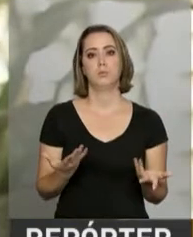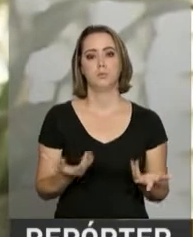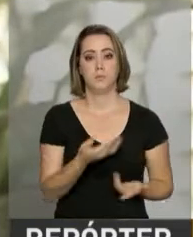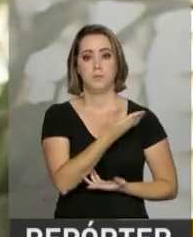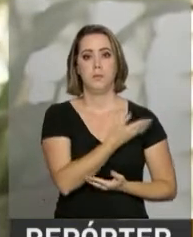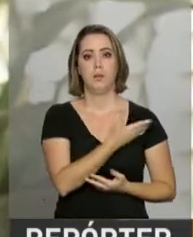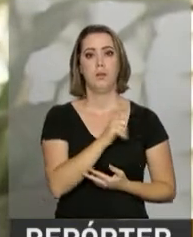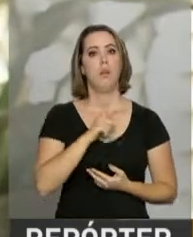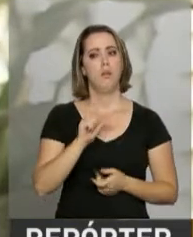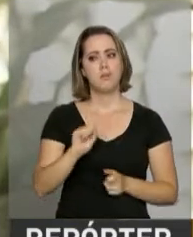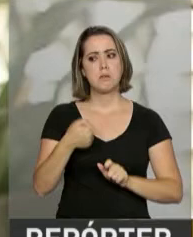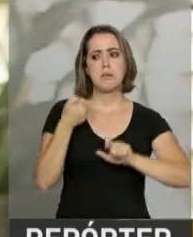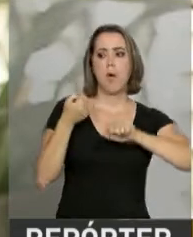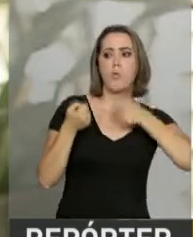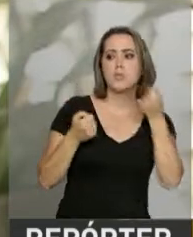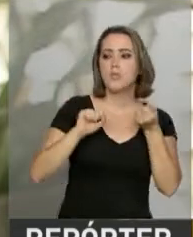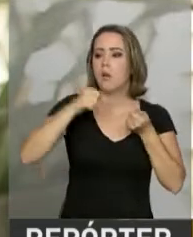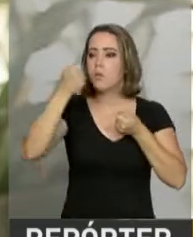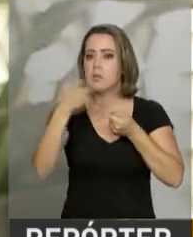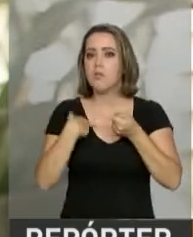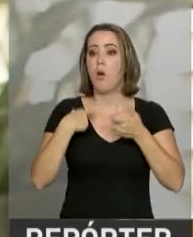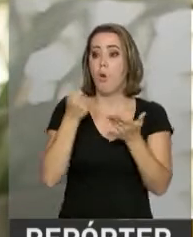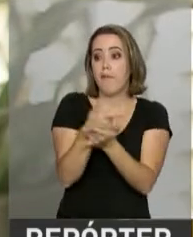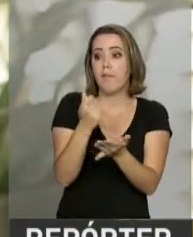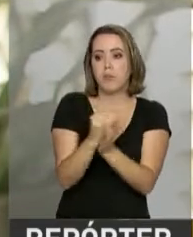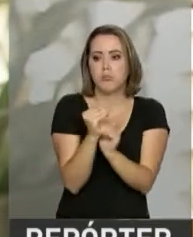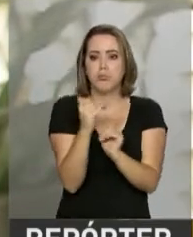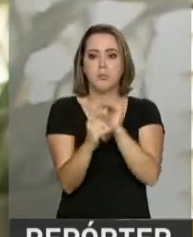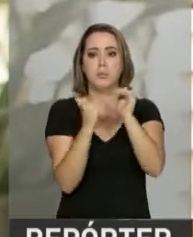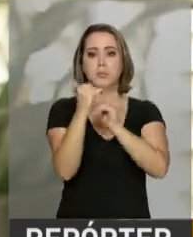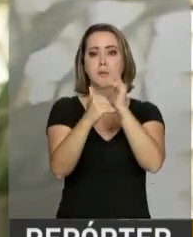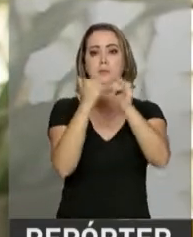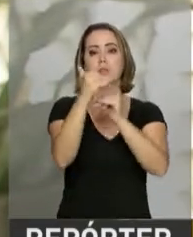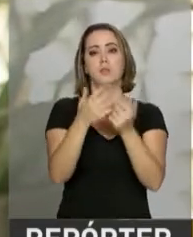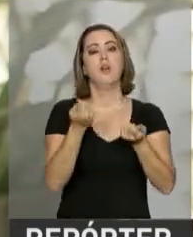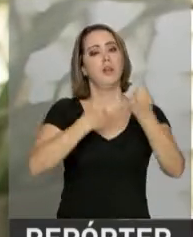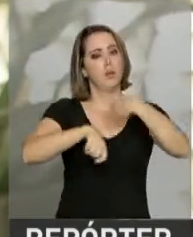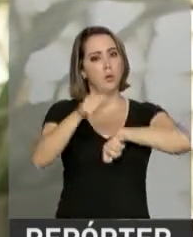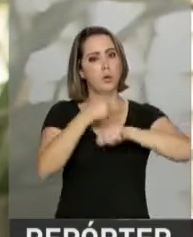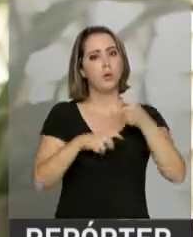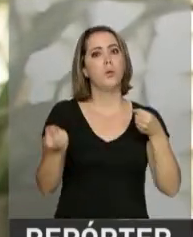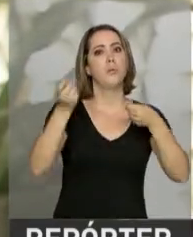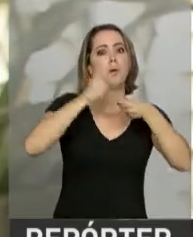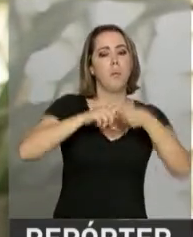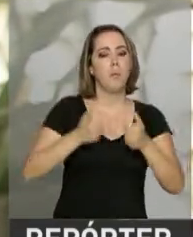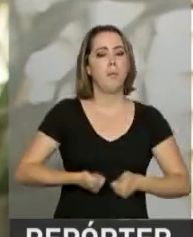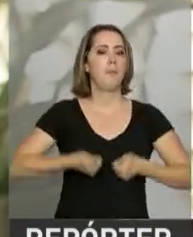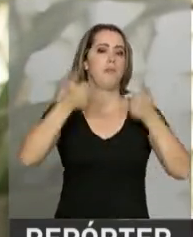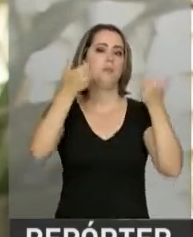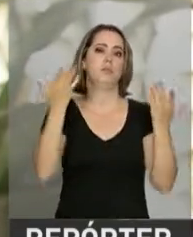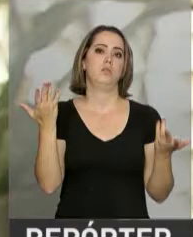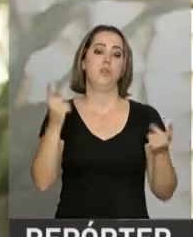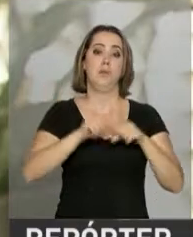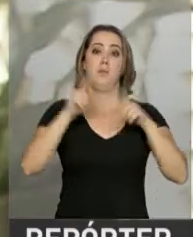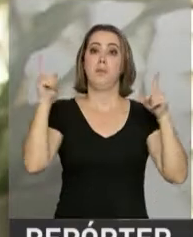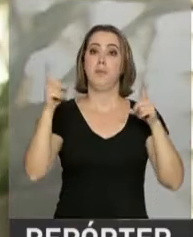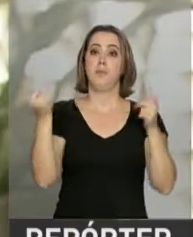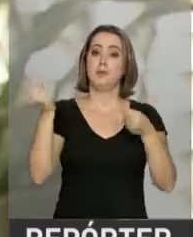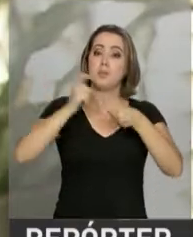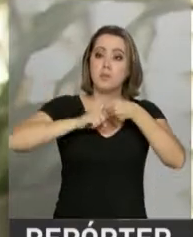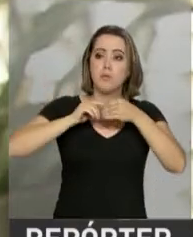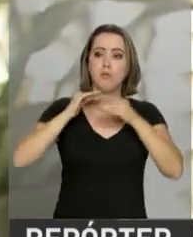vendas a mãe das encomendas de aumento de vendas a economia está retomando está retomando lentamente